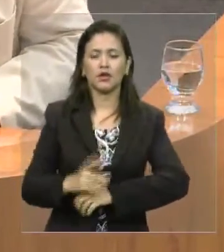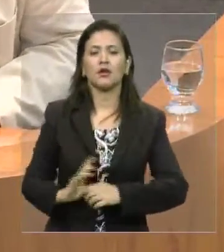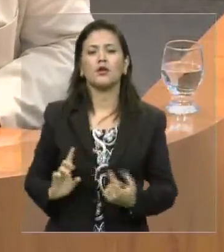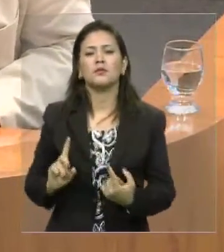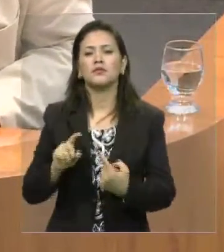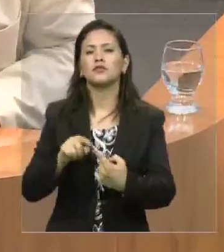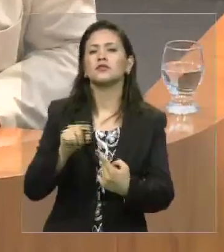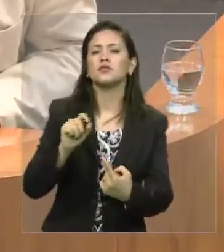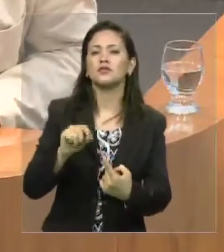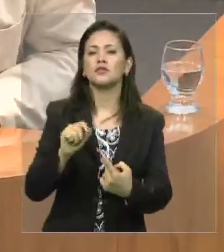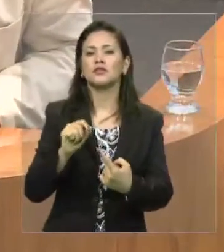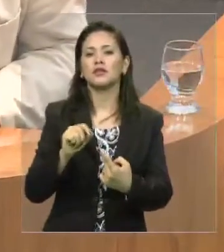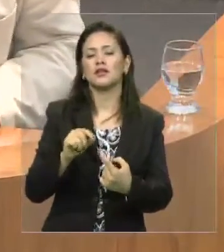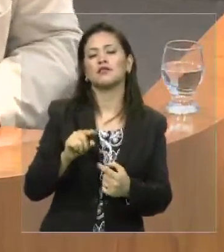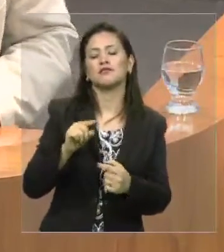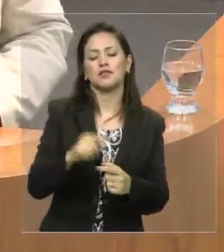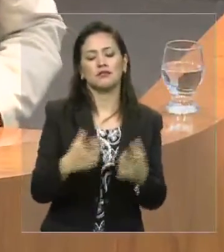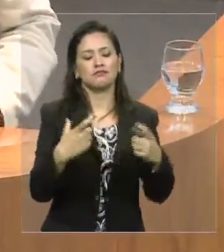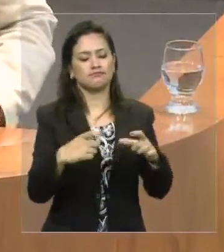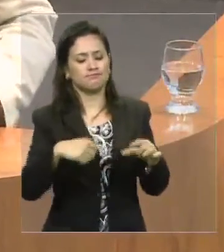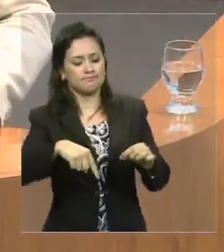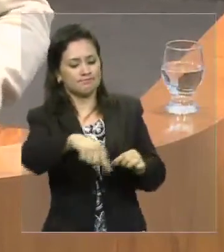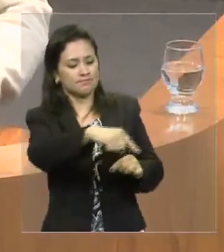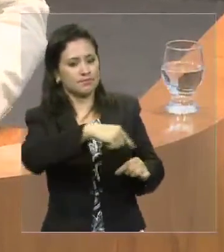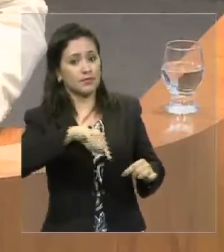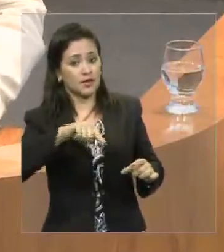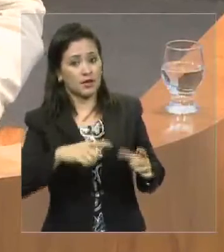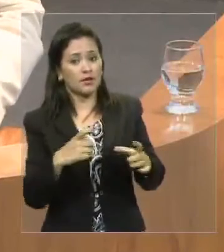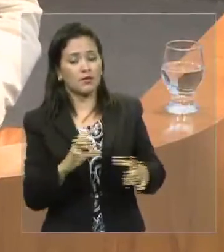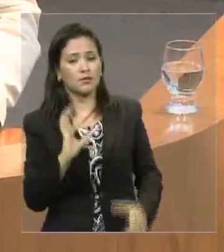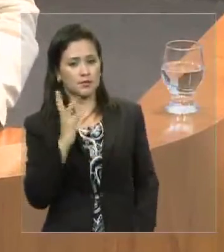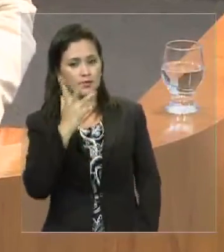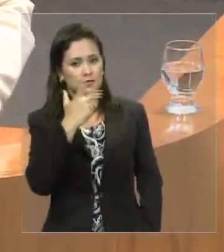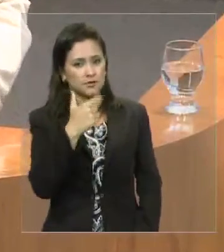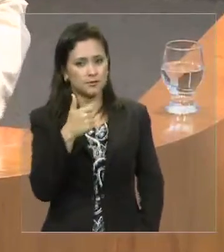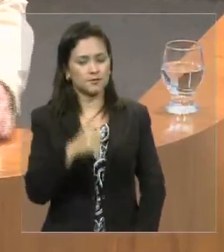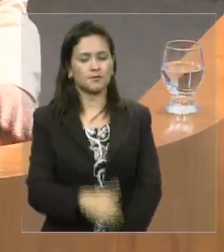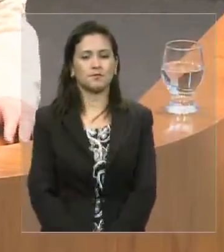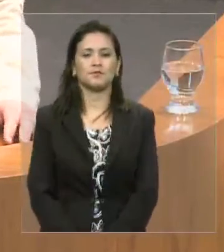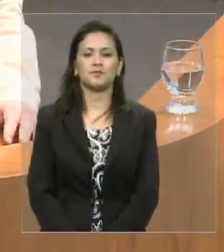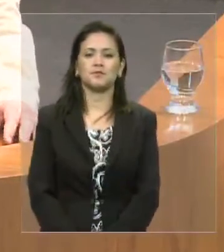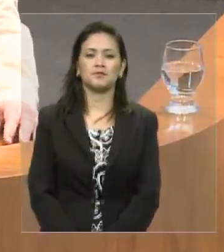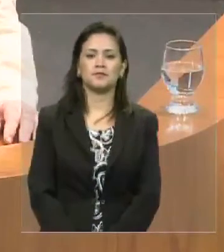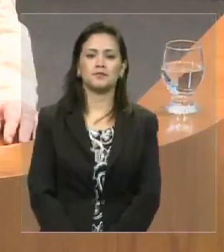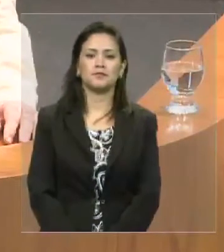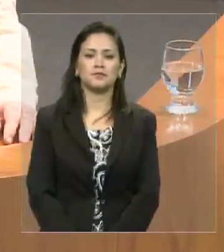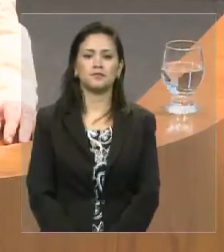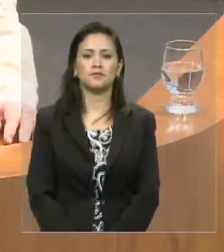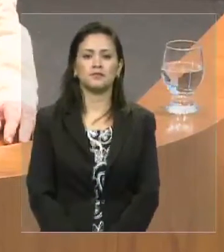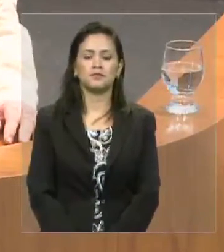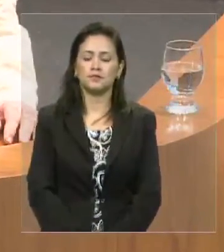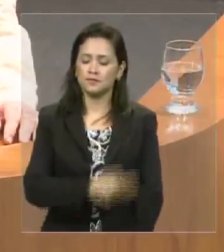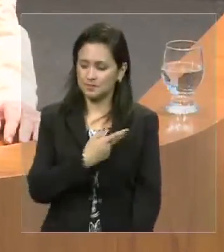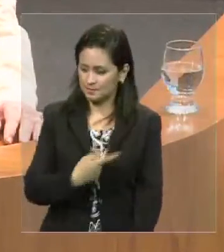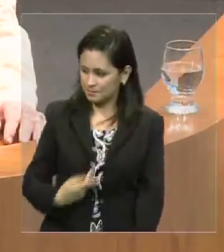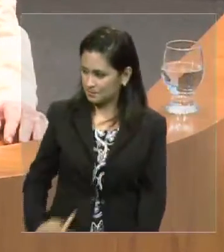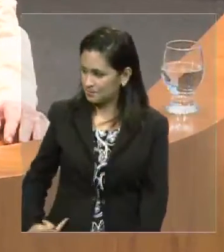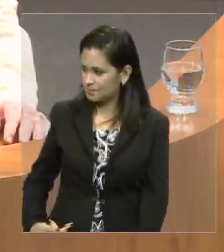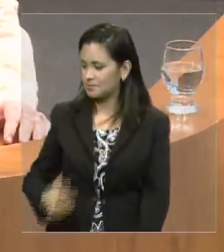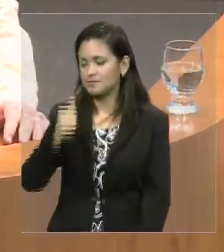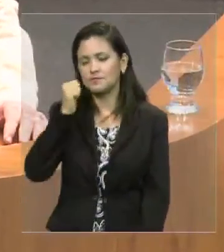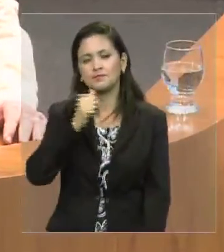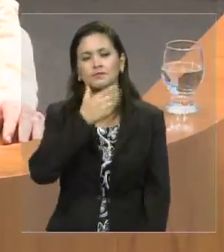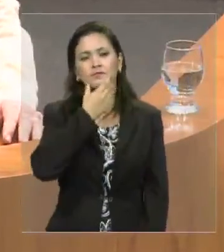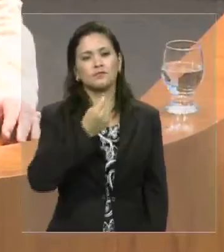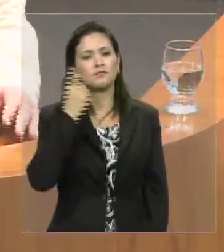cartão postal da cidade. Senhor presidente, senhoras e senhores